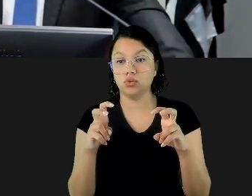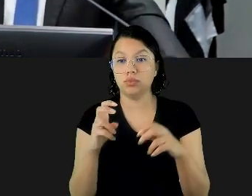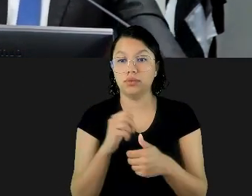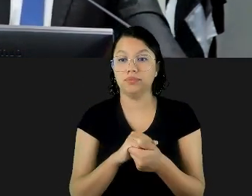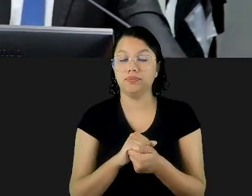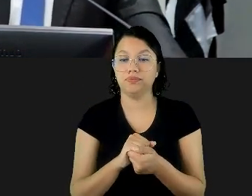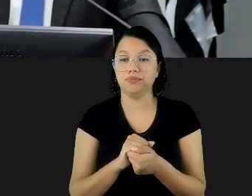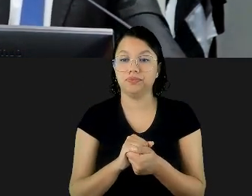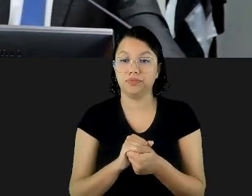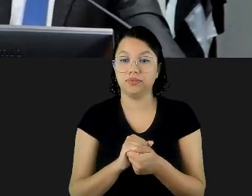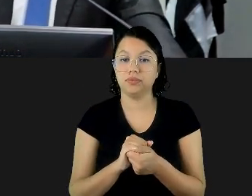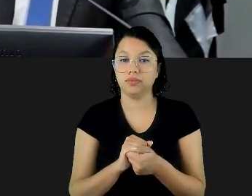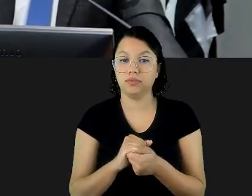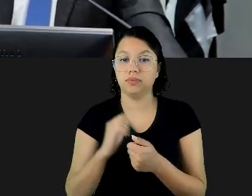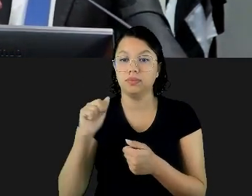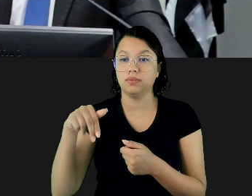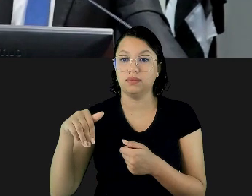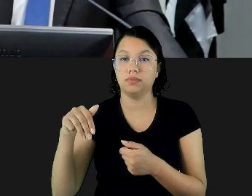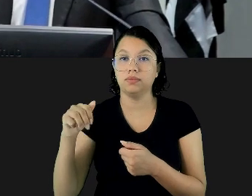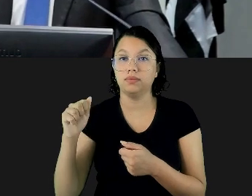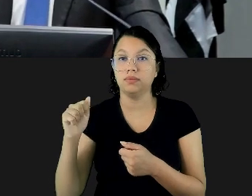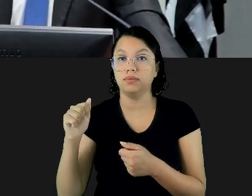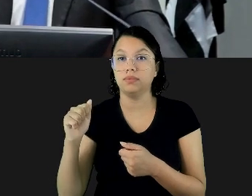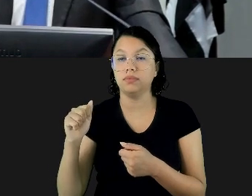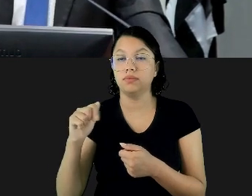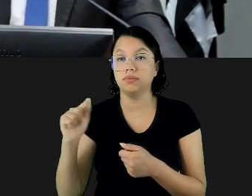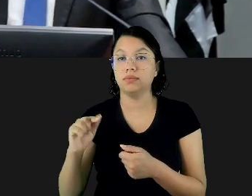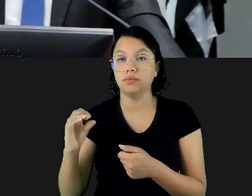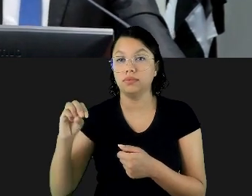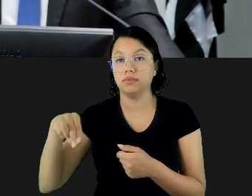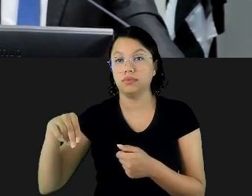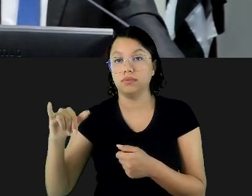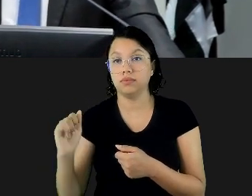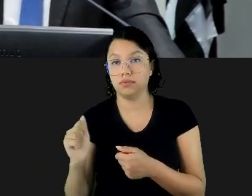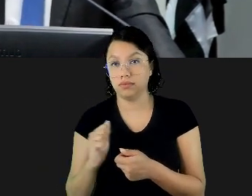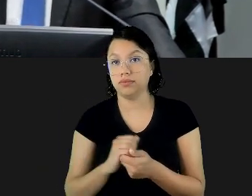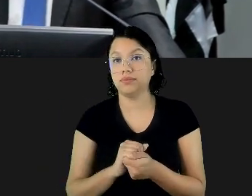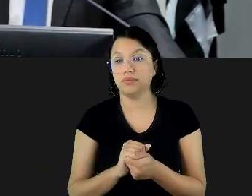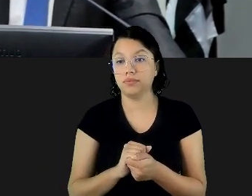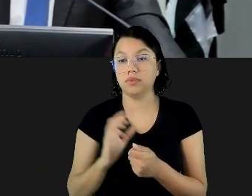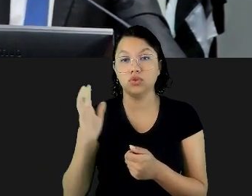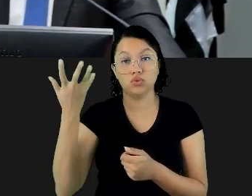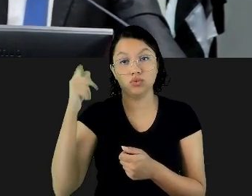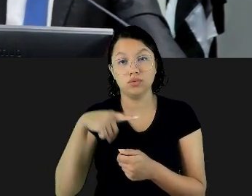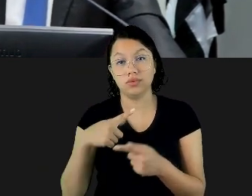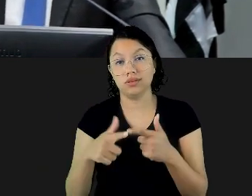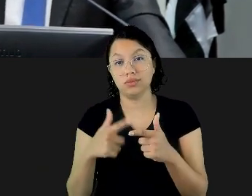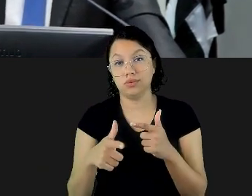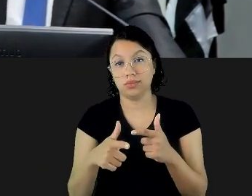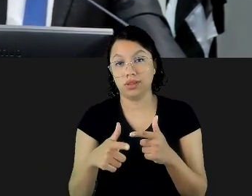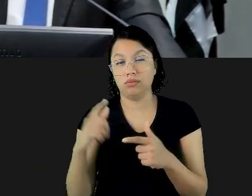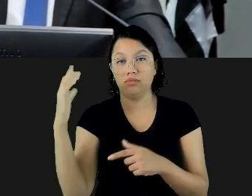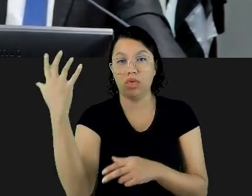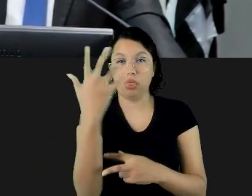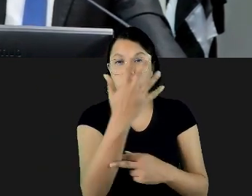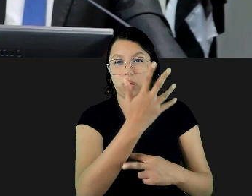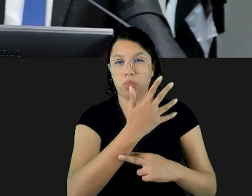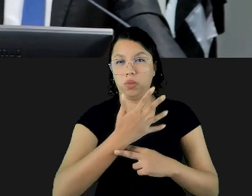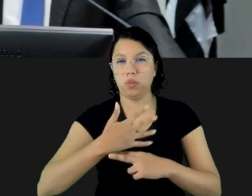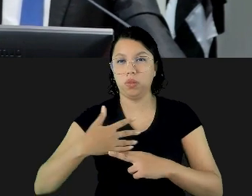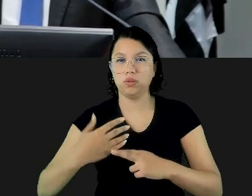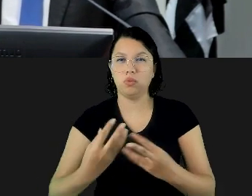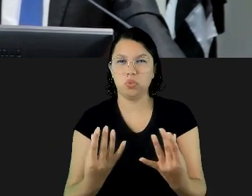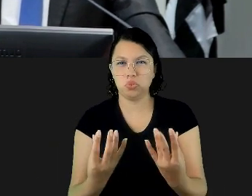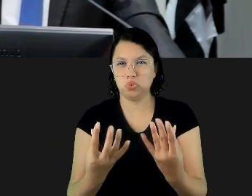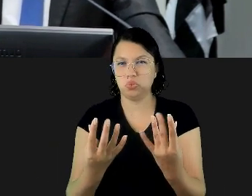atuo, porque os problemas da Amazônia e as soluções dos problemas de matamento, queimada,